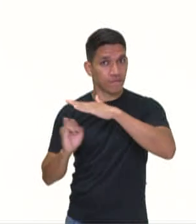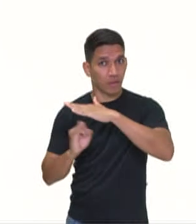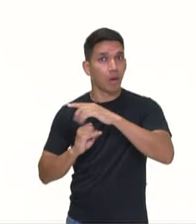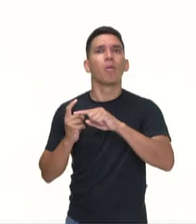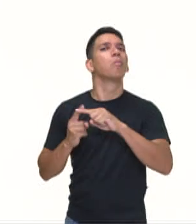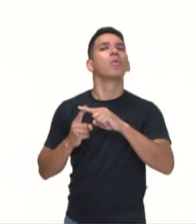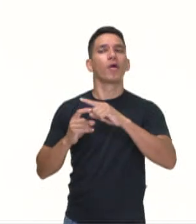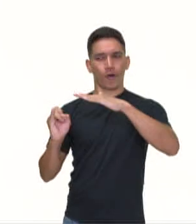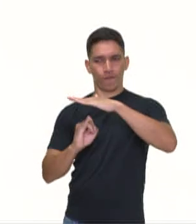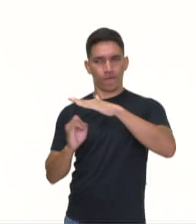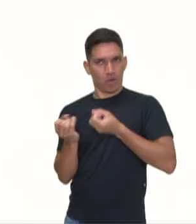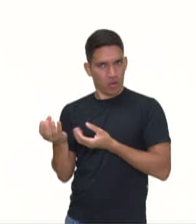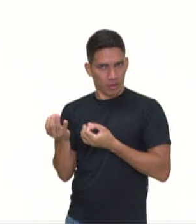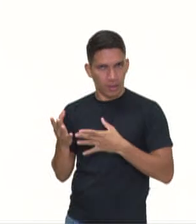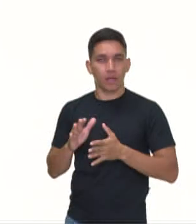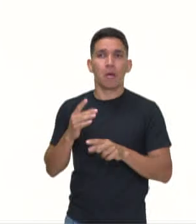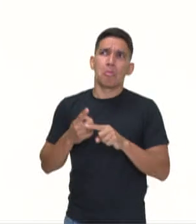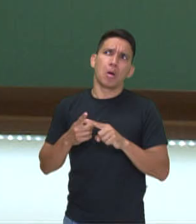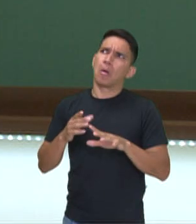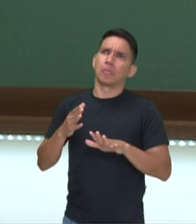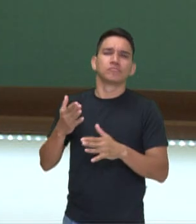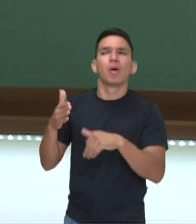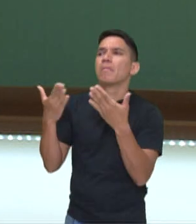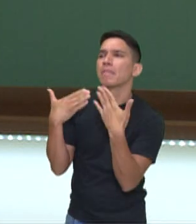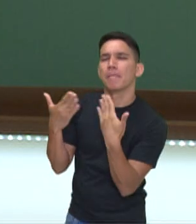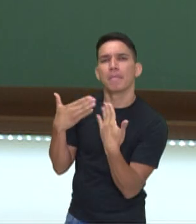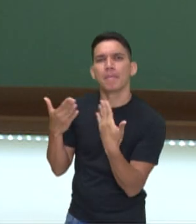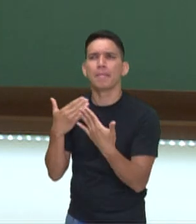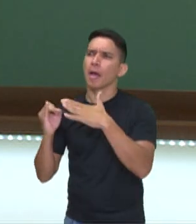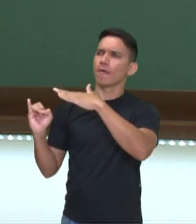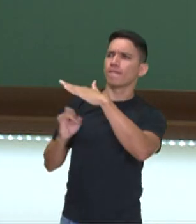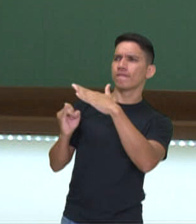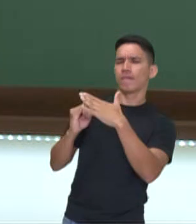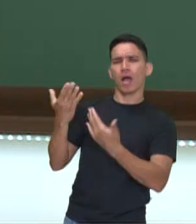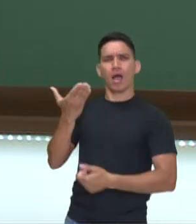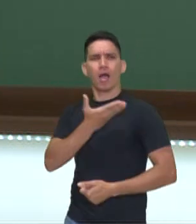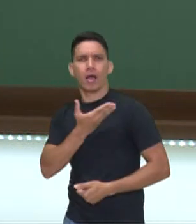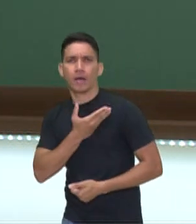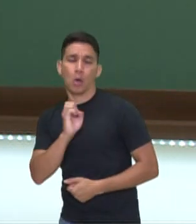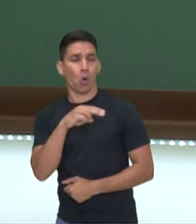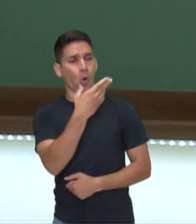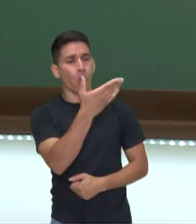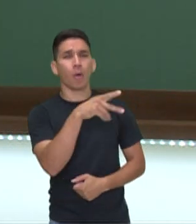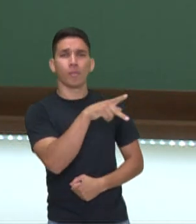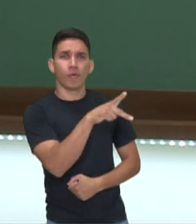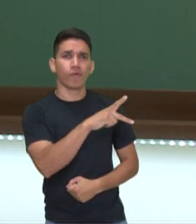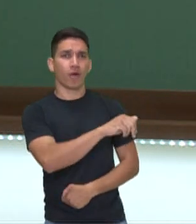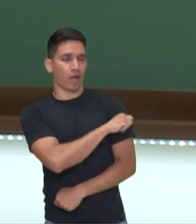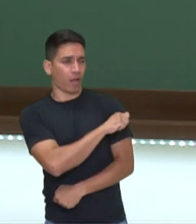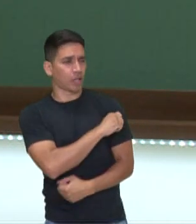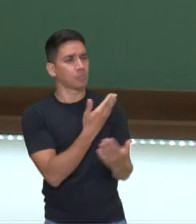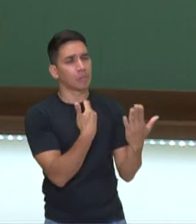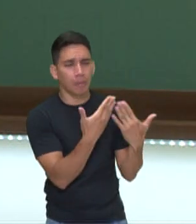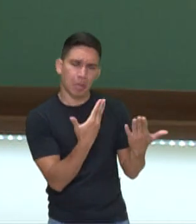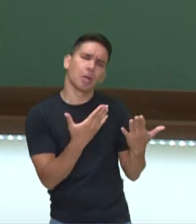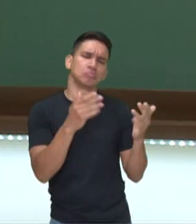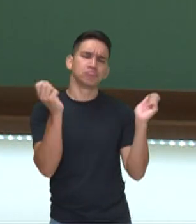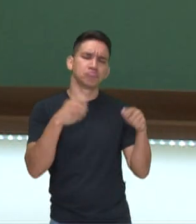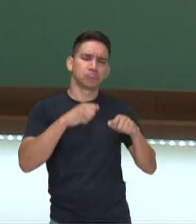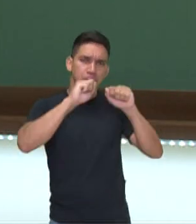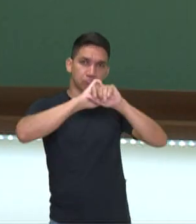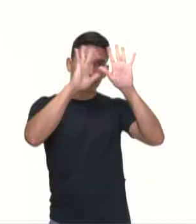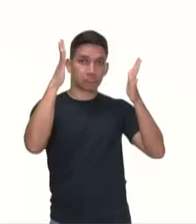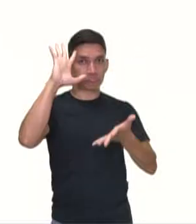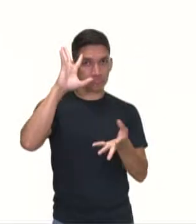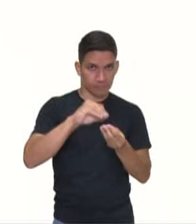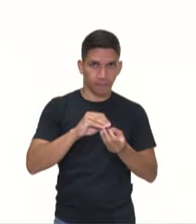permissões informais? Numa conversa mais informal, entre colegas, às vezes entre professor e aluno, e para um pedido. Could,